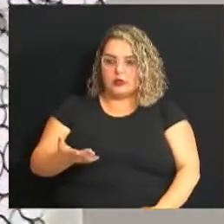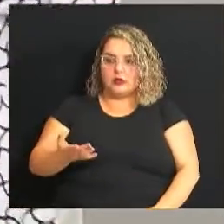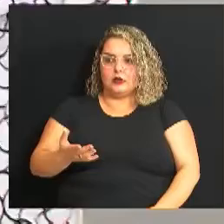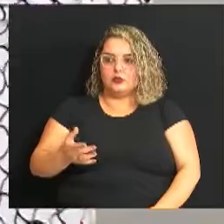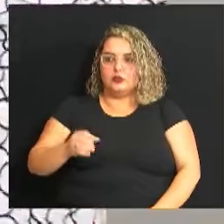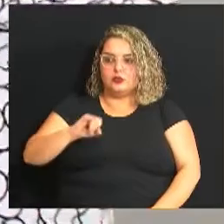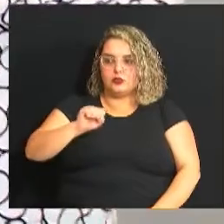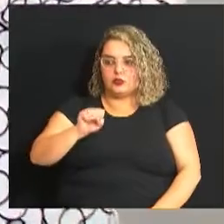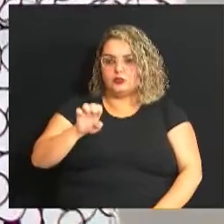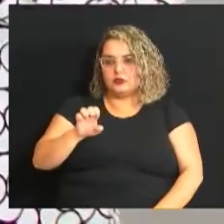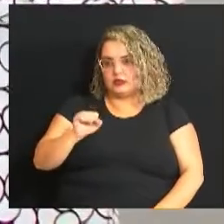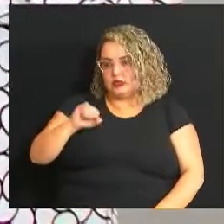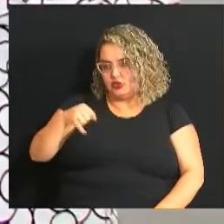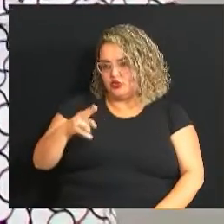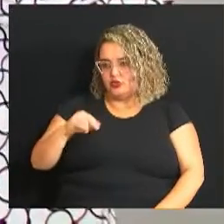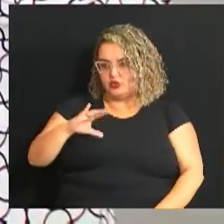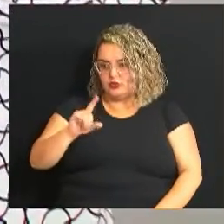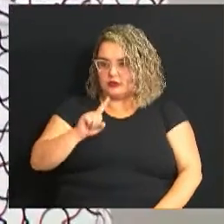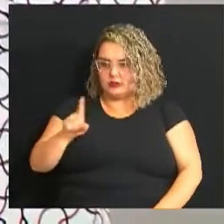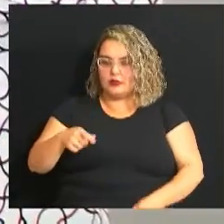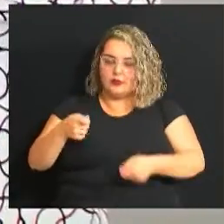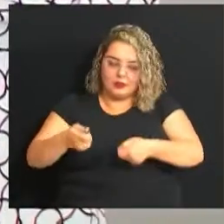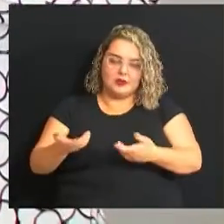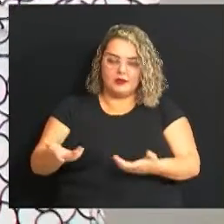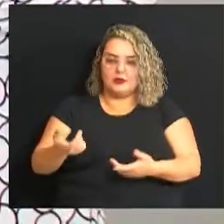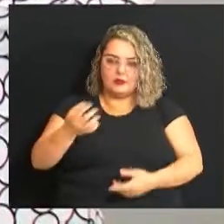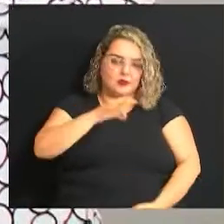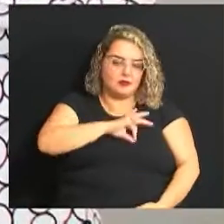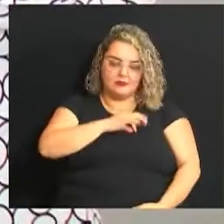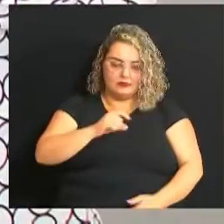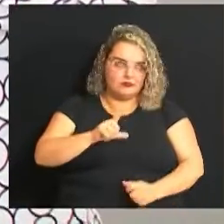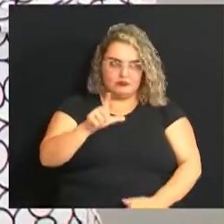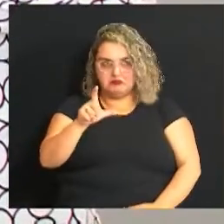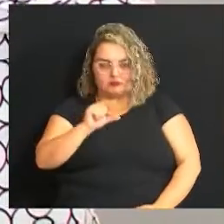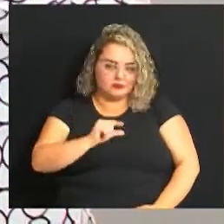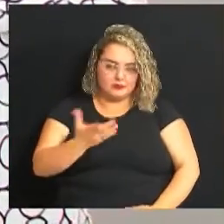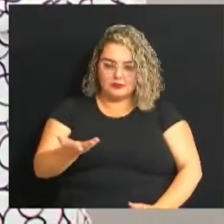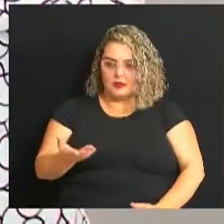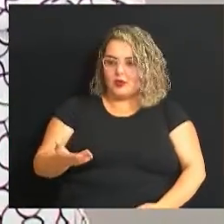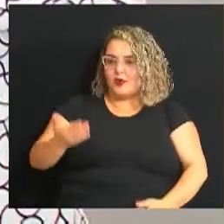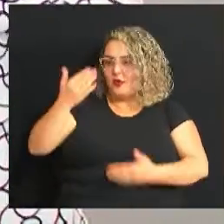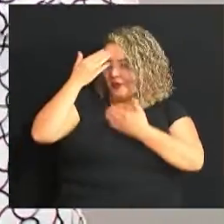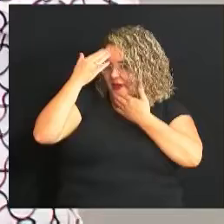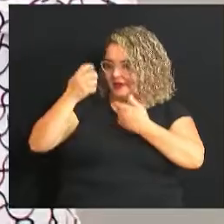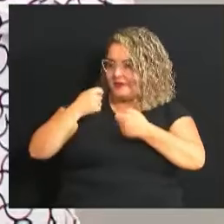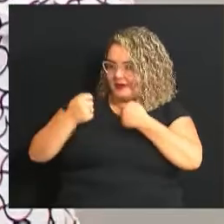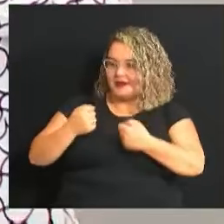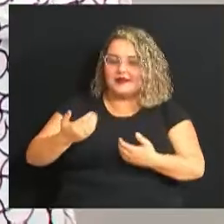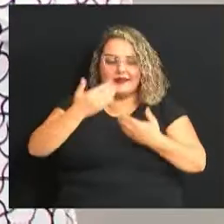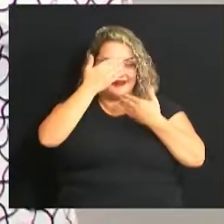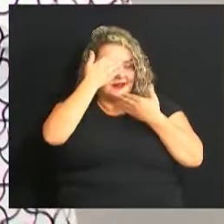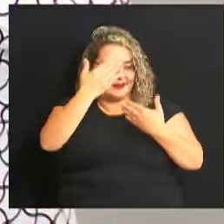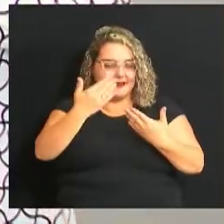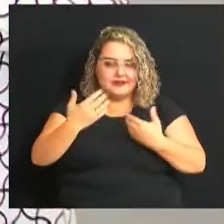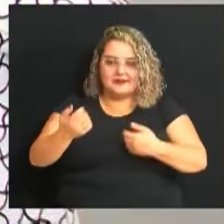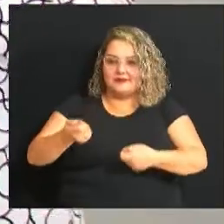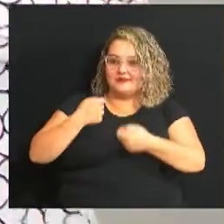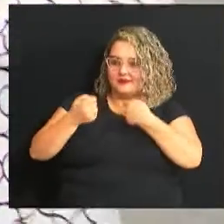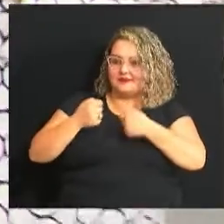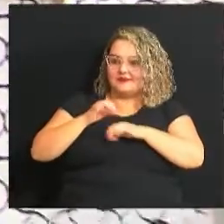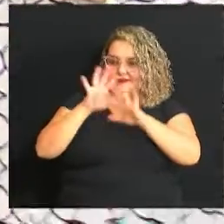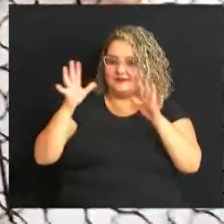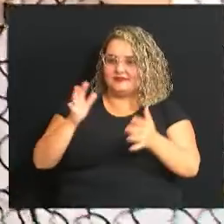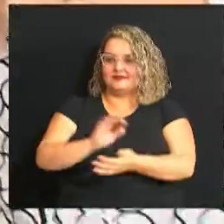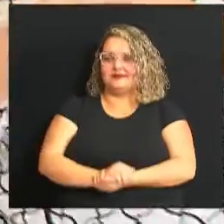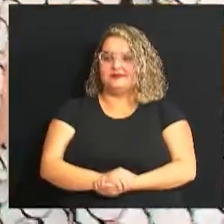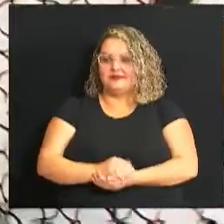não obrigatoriamente. Então tá bom, muito obrigado pela entrevista. Eu que agradeço. Ótimos esclarecimentos Muito aqui obrigada. ao vivo com a gente. Obrigada.